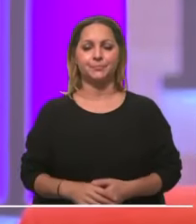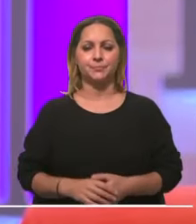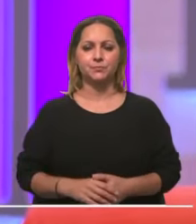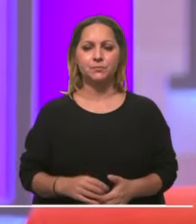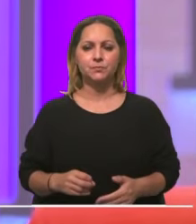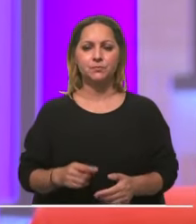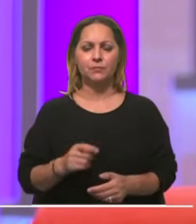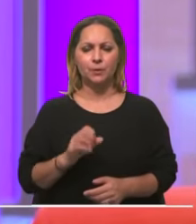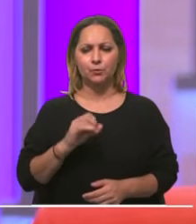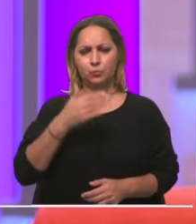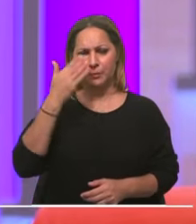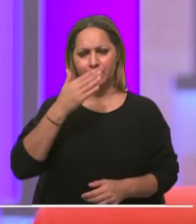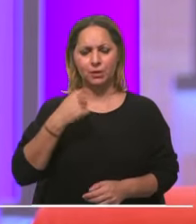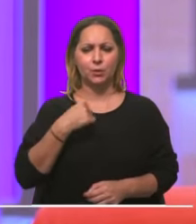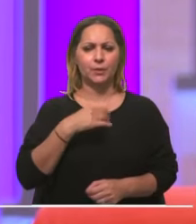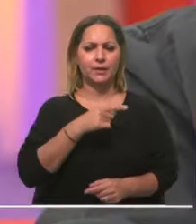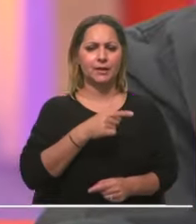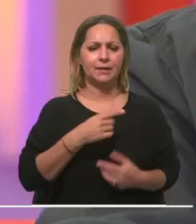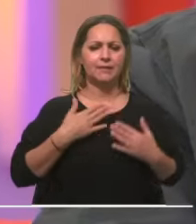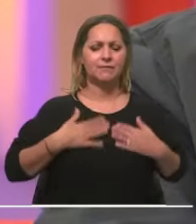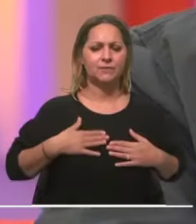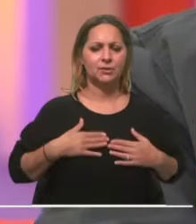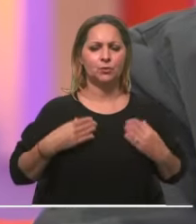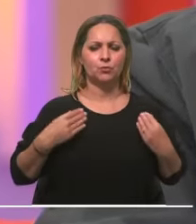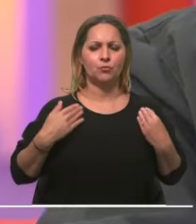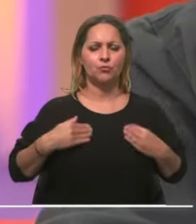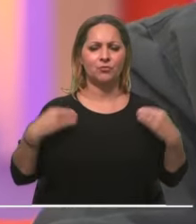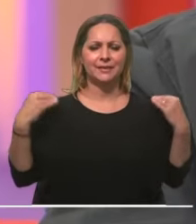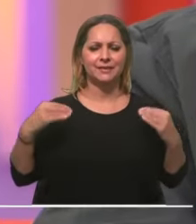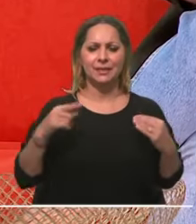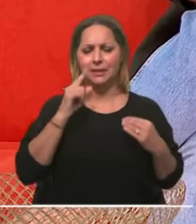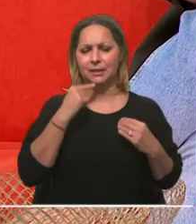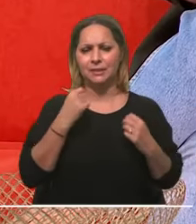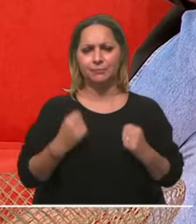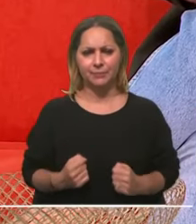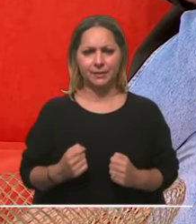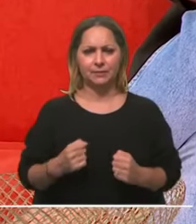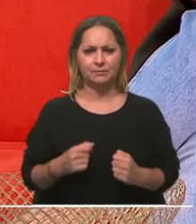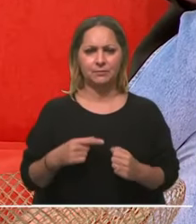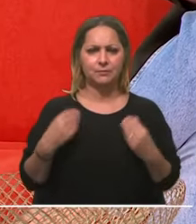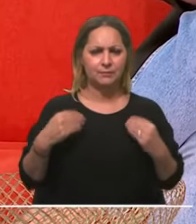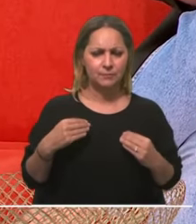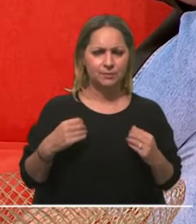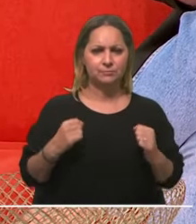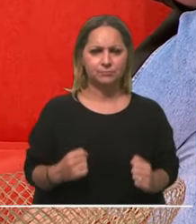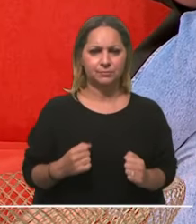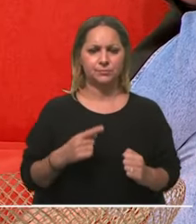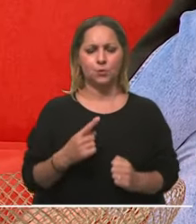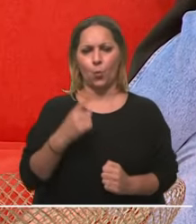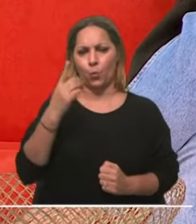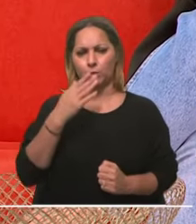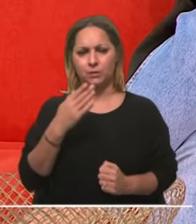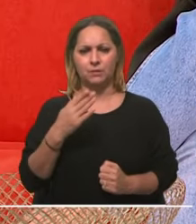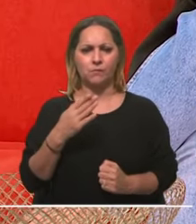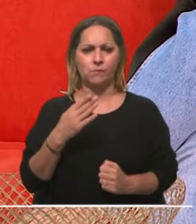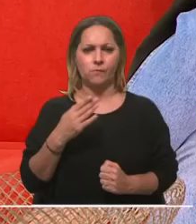ali os primeiros dias eu queria vesti-lo uma coisa um fat treino e ele birra outro F trin ele birra pá houve um dia que mudamos